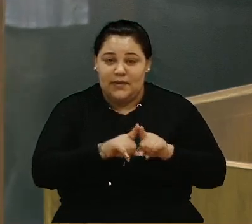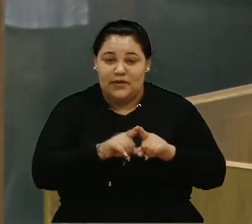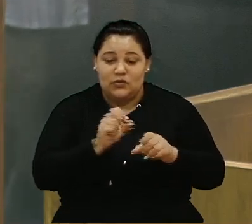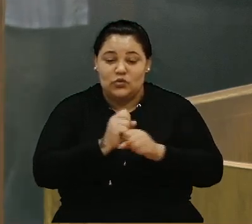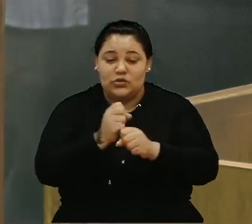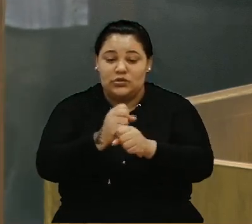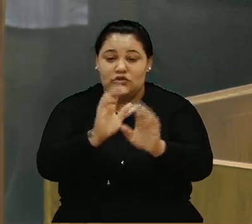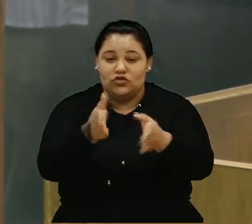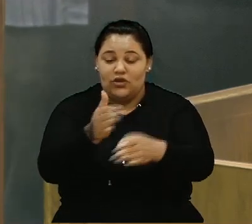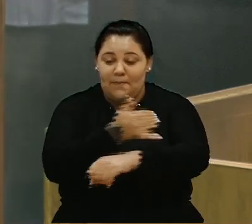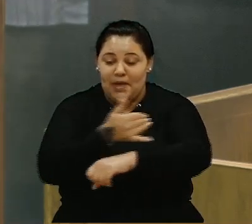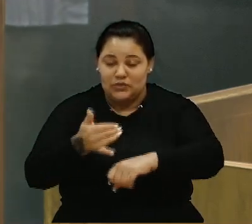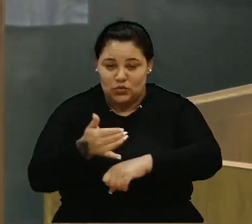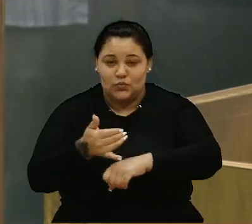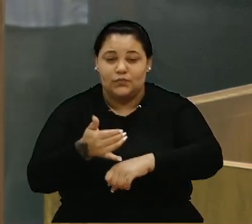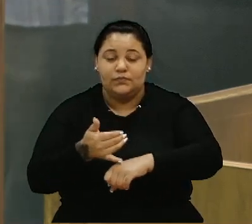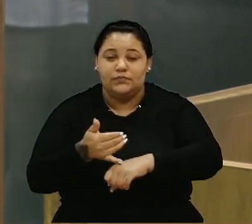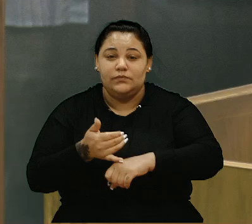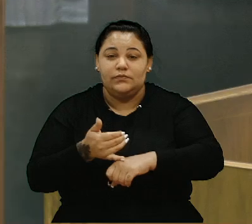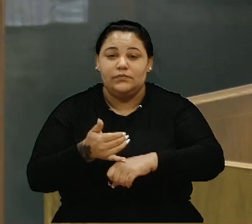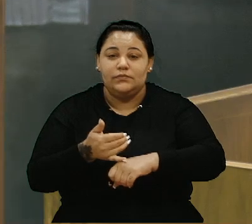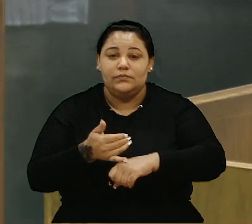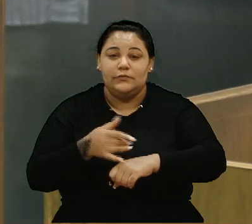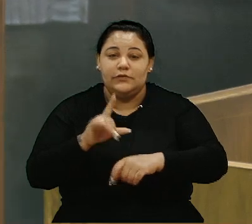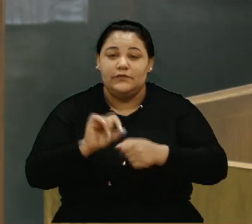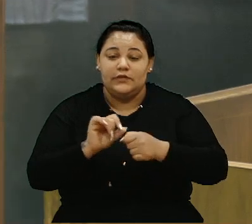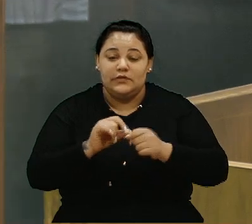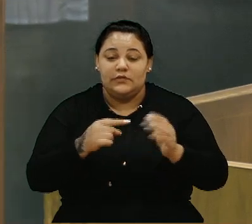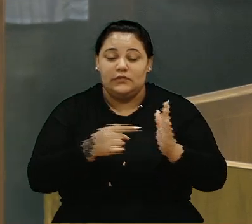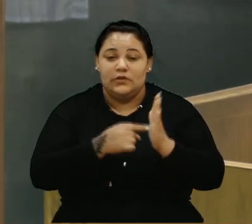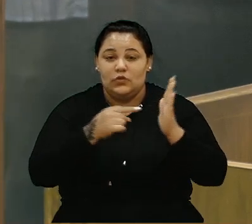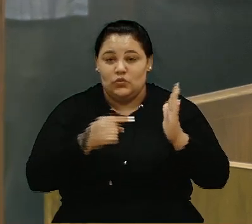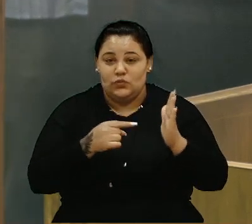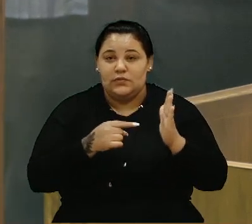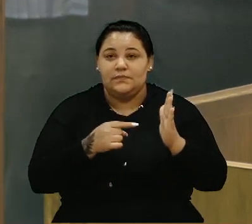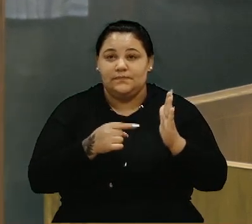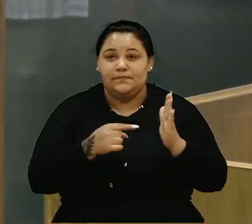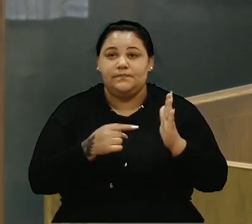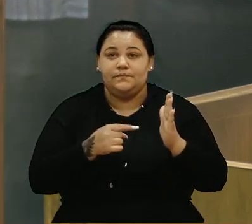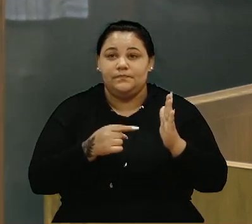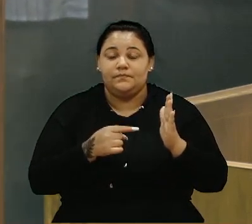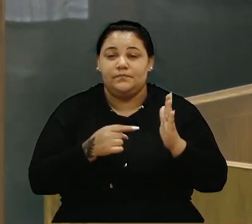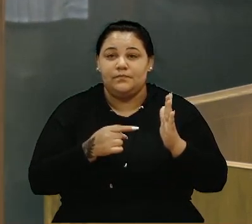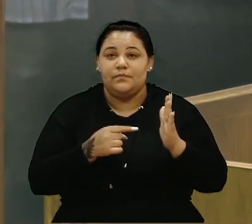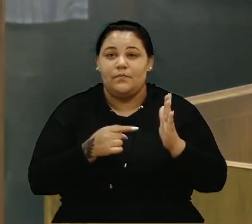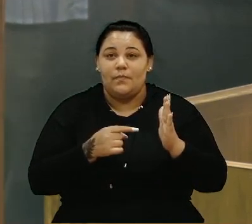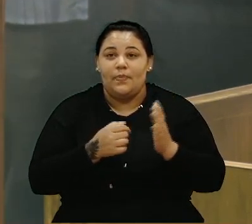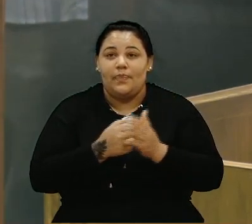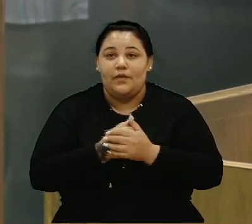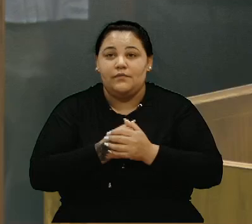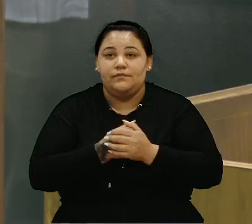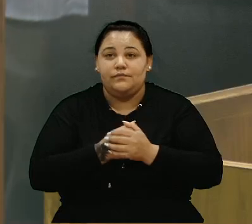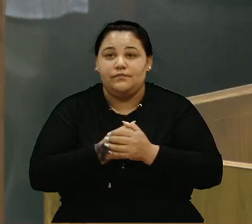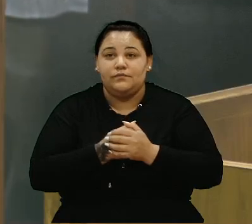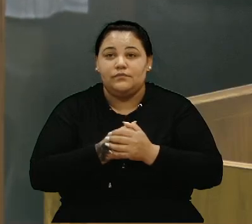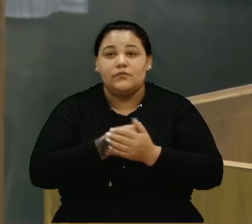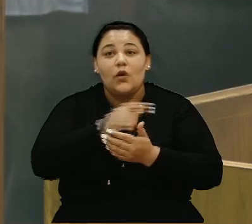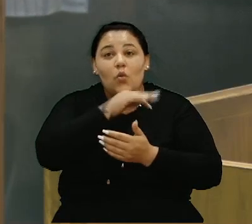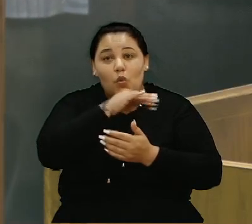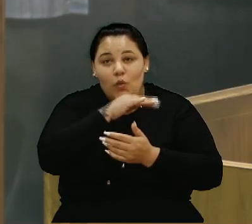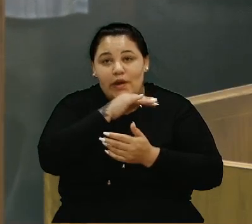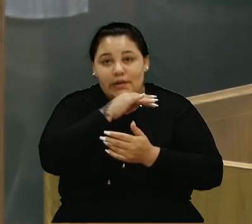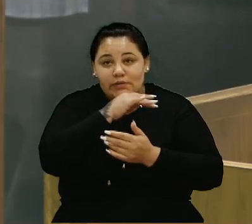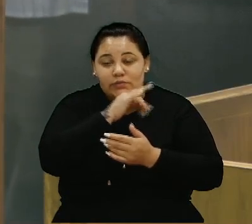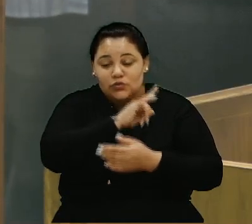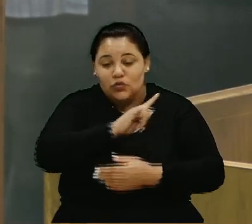que passaram, né? Onde denunciávamos uma ação muito ruim de parte do